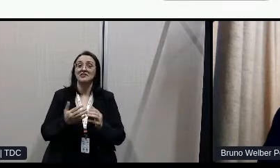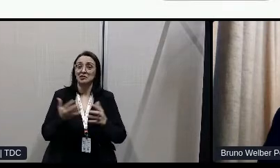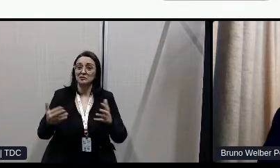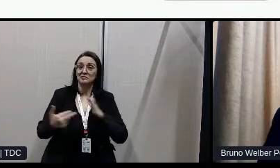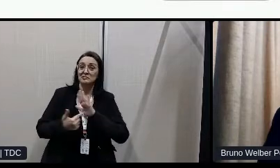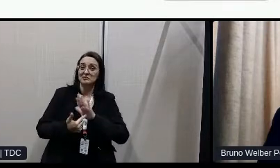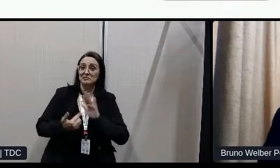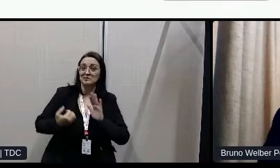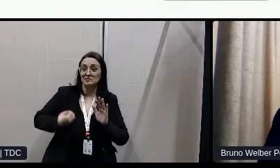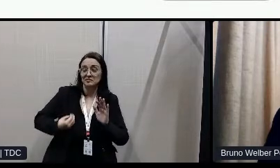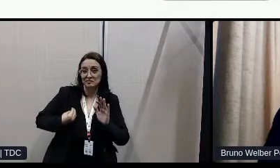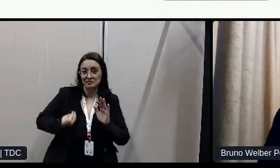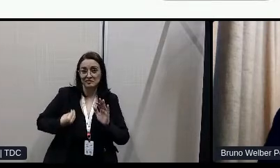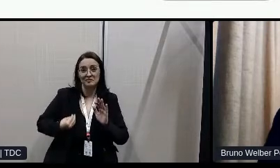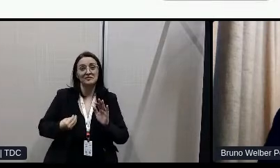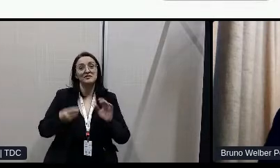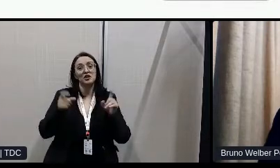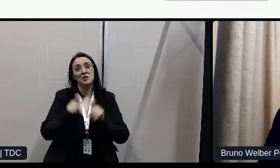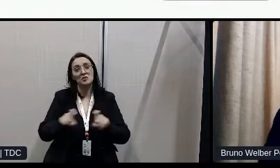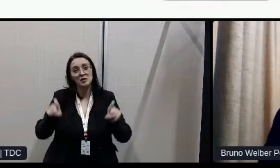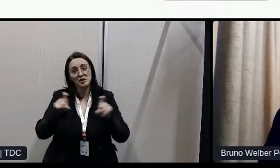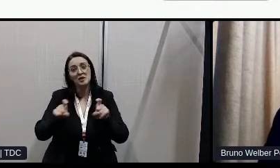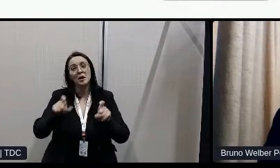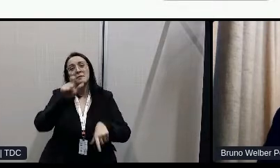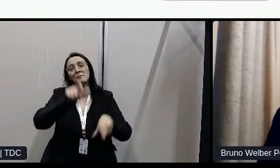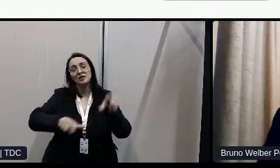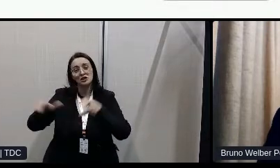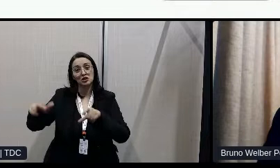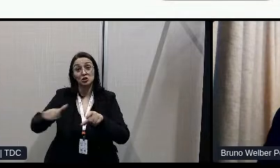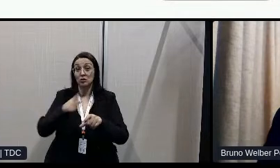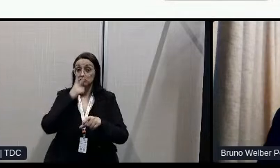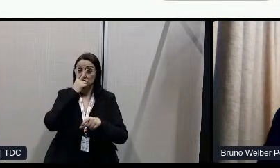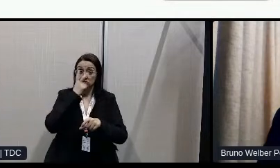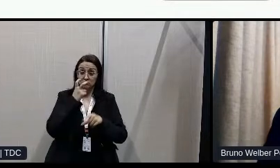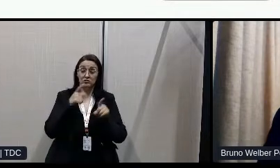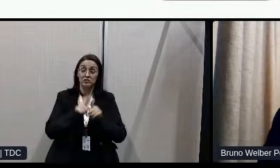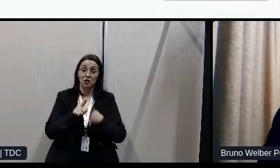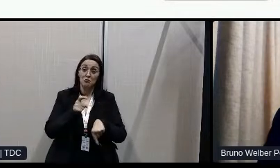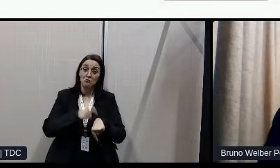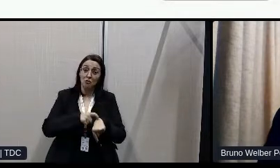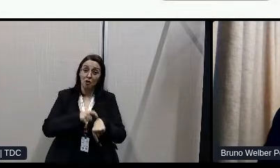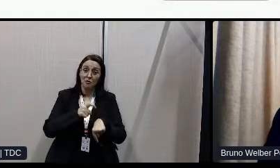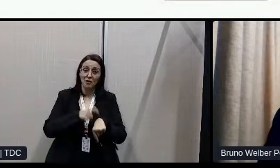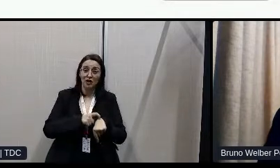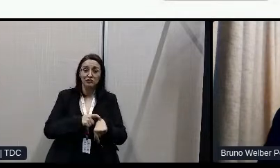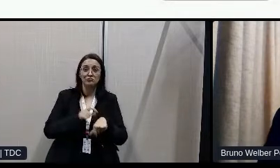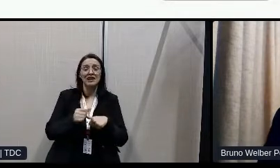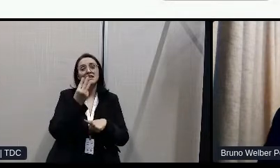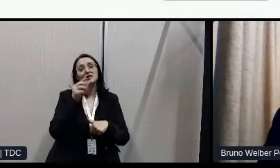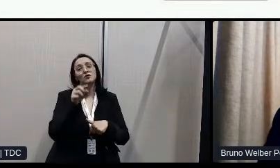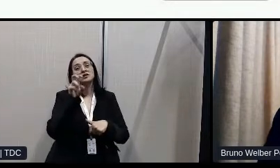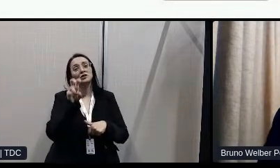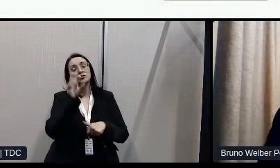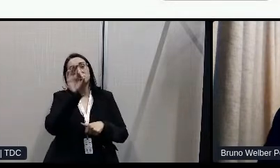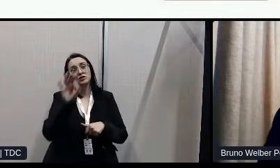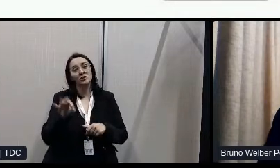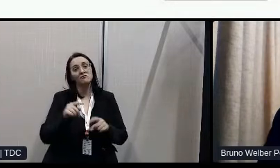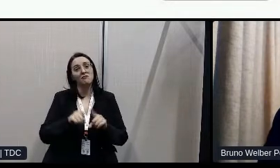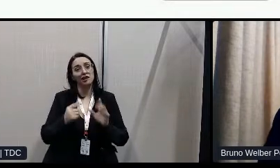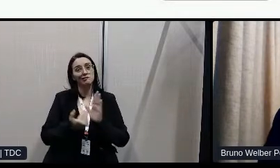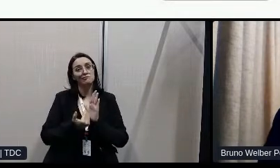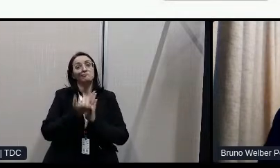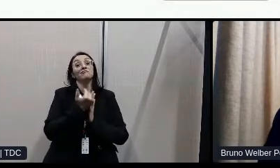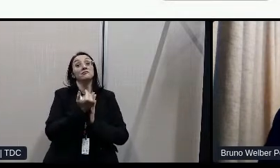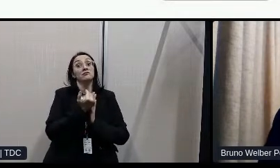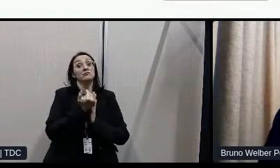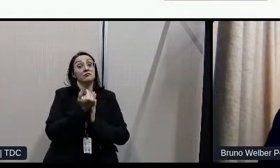nos computadores das pessoas com deficiência visual. Então foi um aumento de 3,5%, mas é um aumento